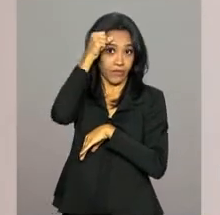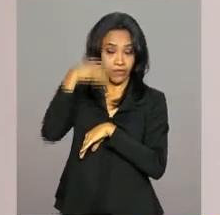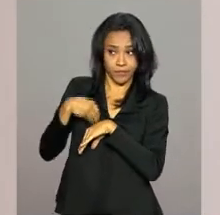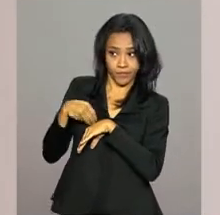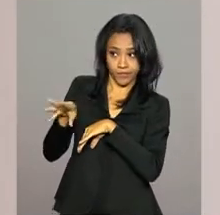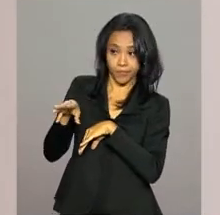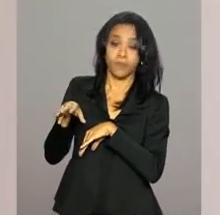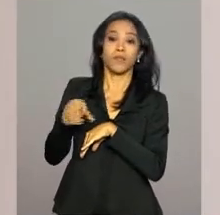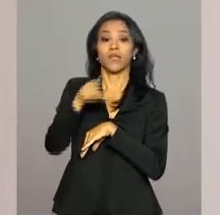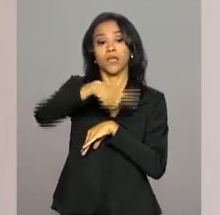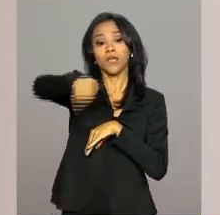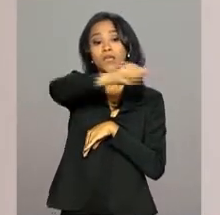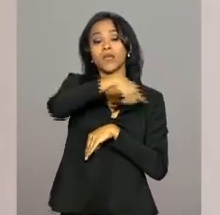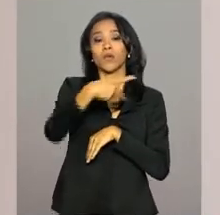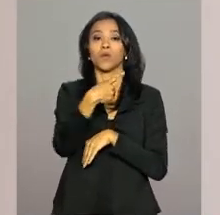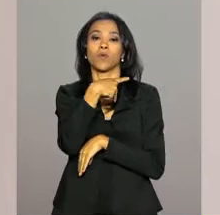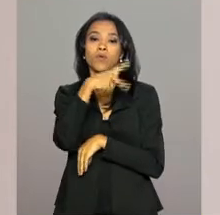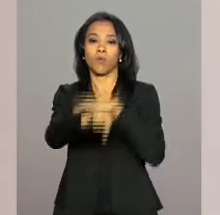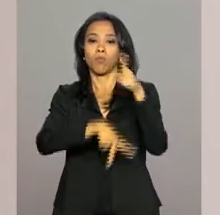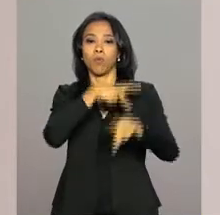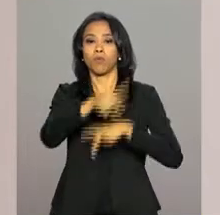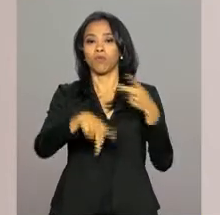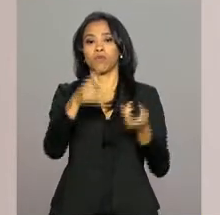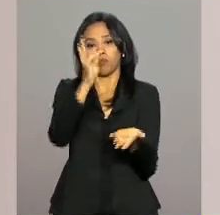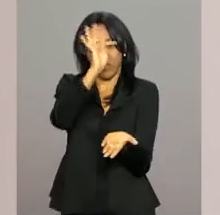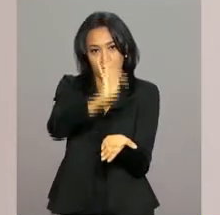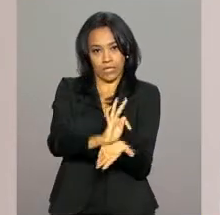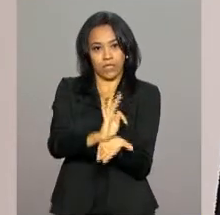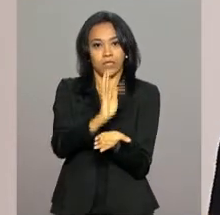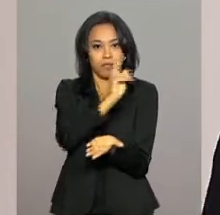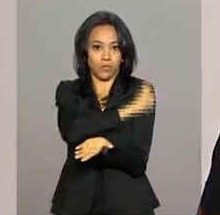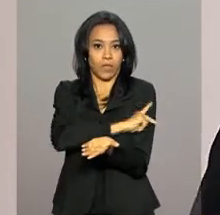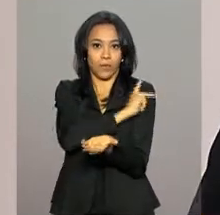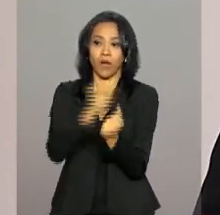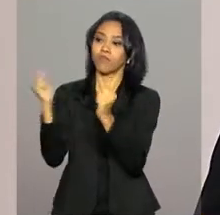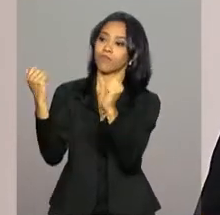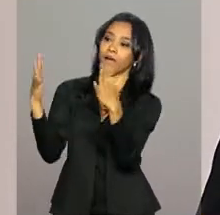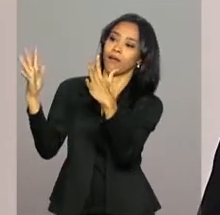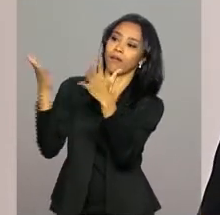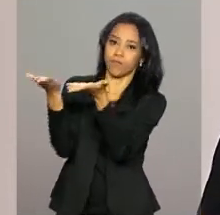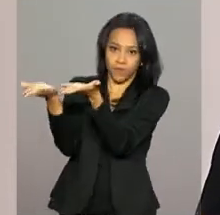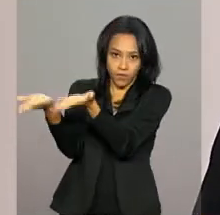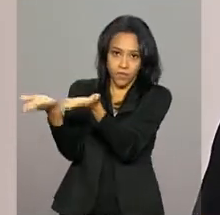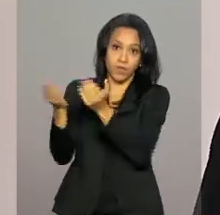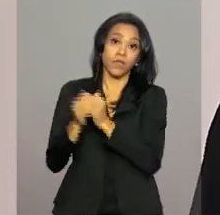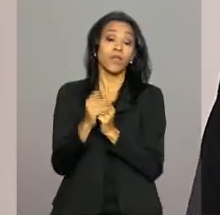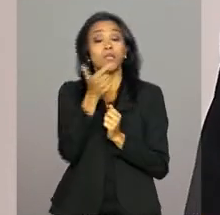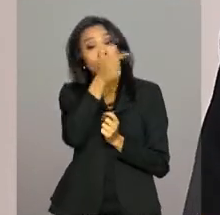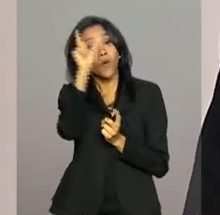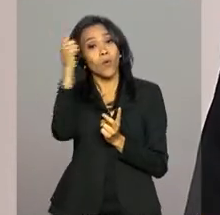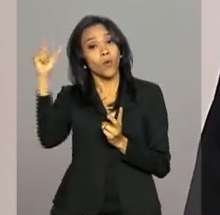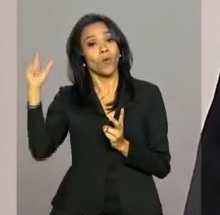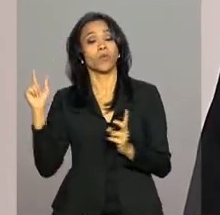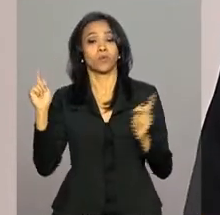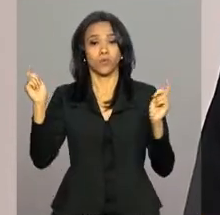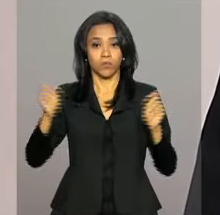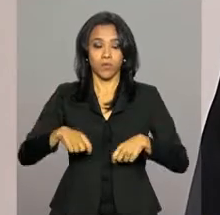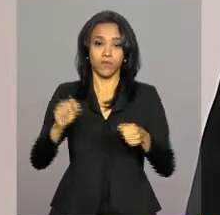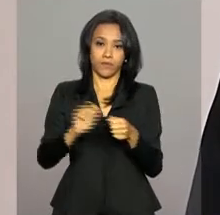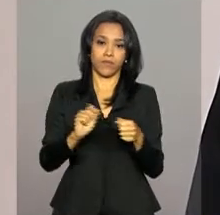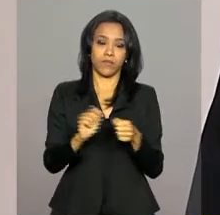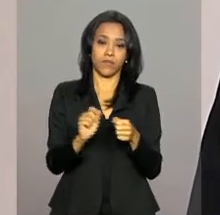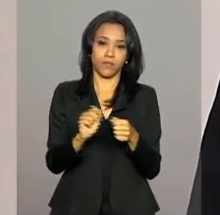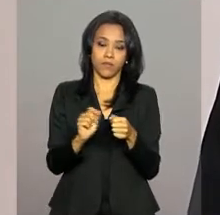aplauso da população de teresina que certamente terá mais que outros tantos atos possam ser praticados em